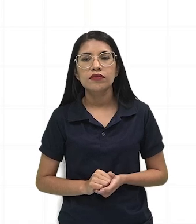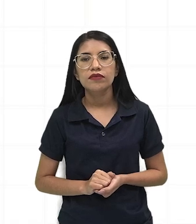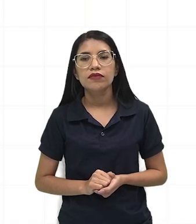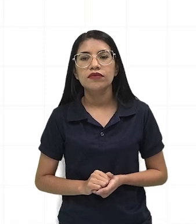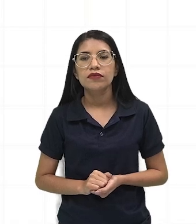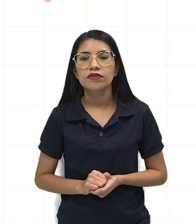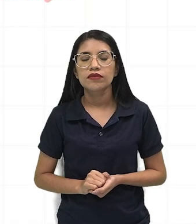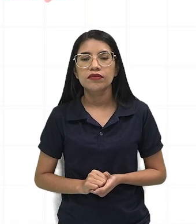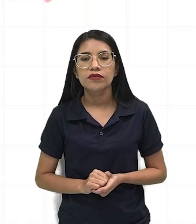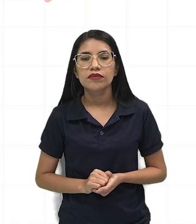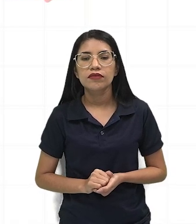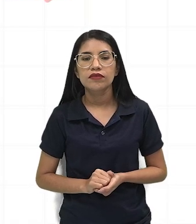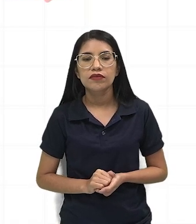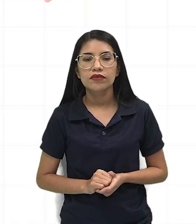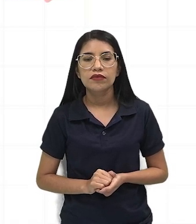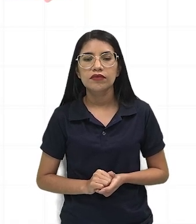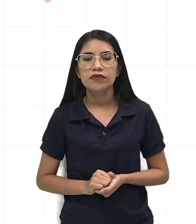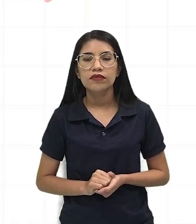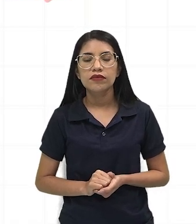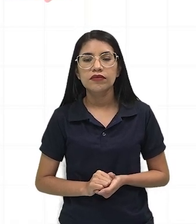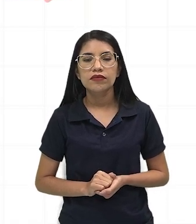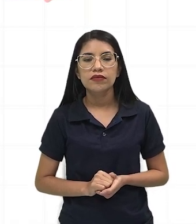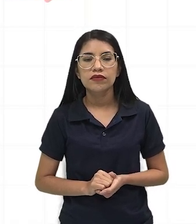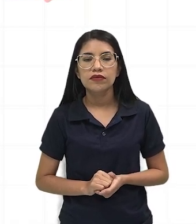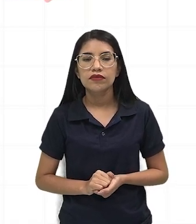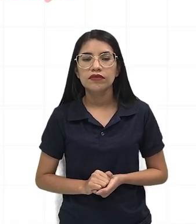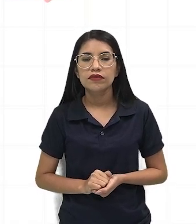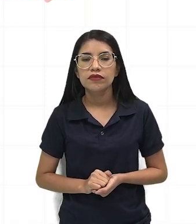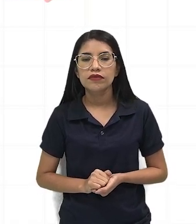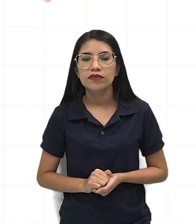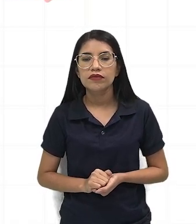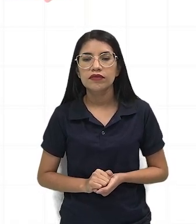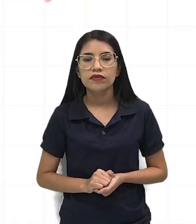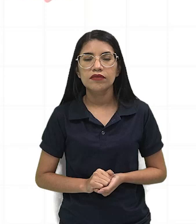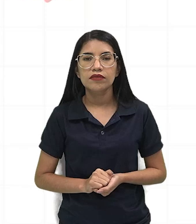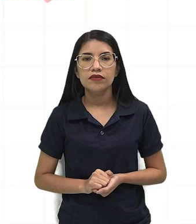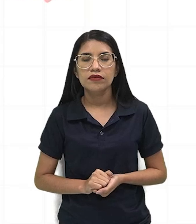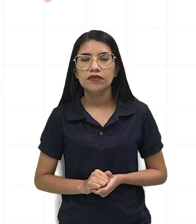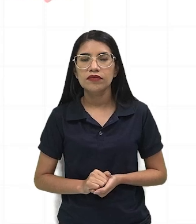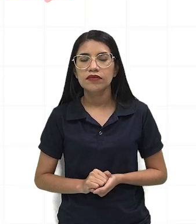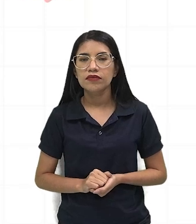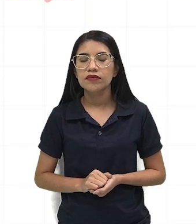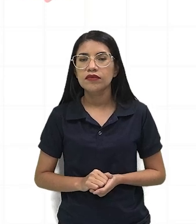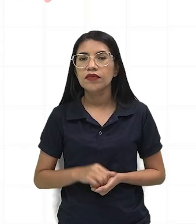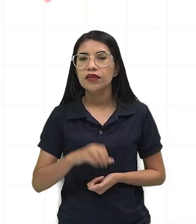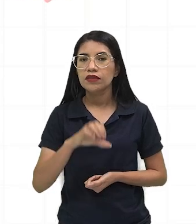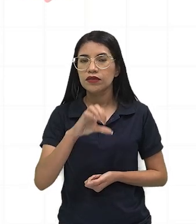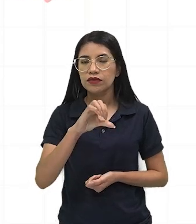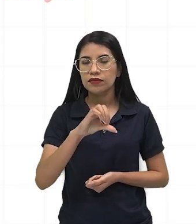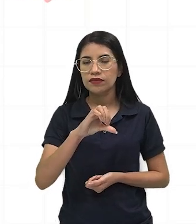9,2. Beleza? E aí agora vem, olha. O